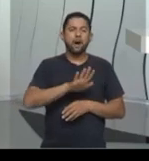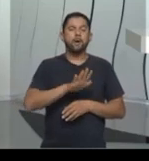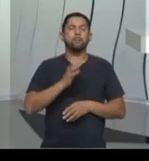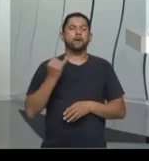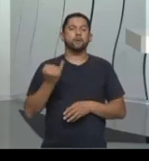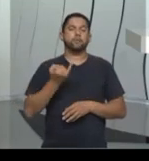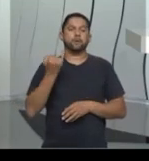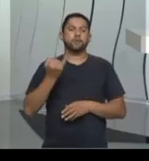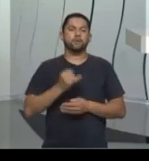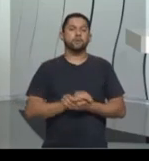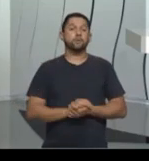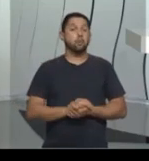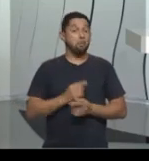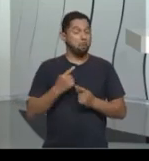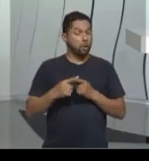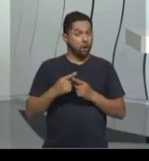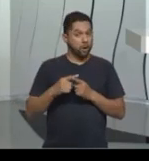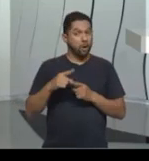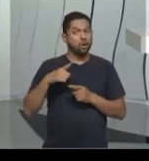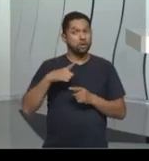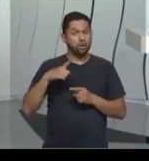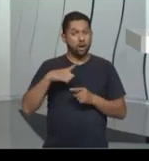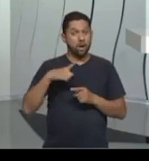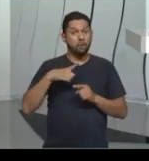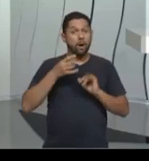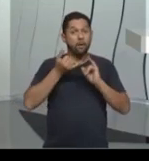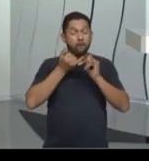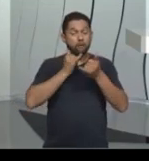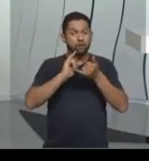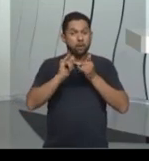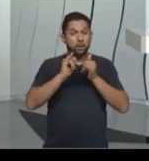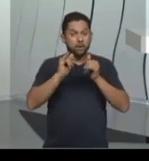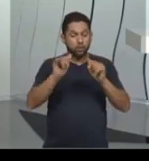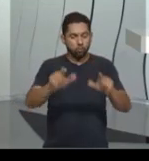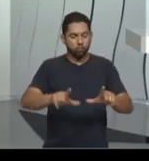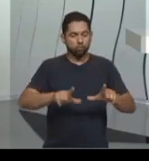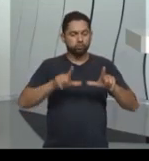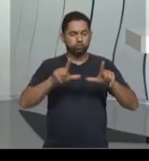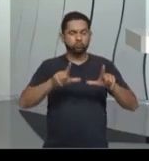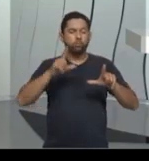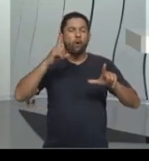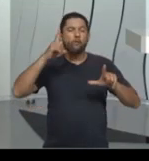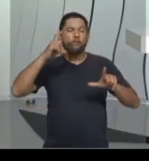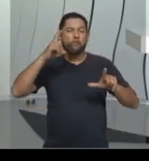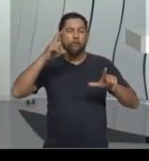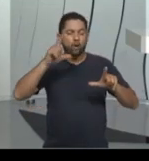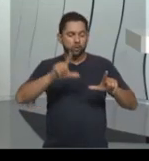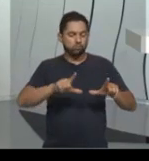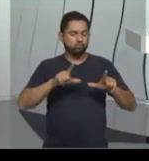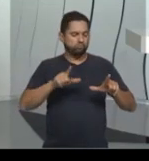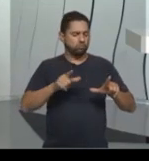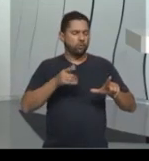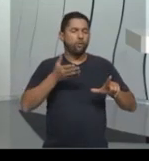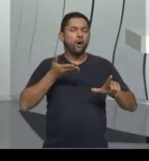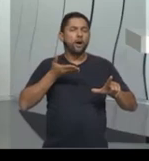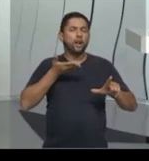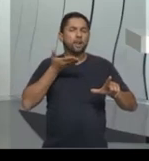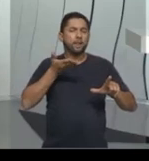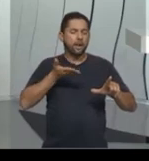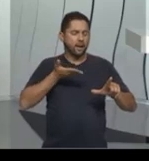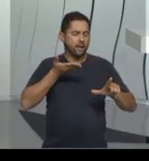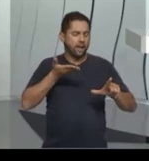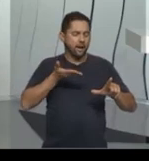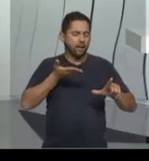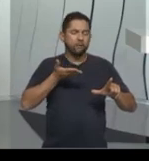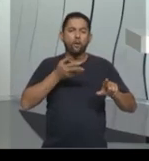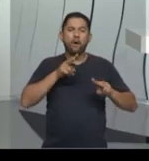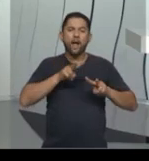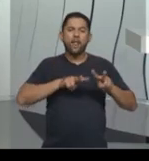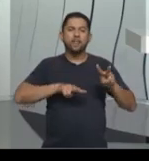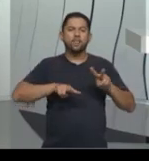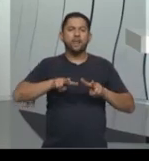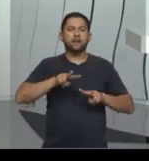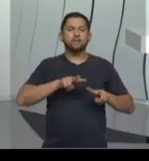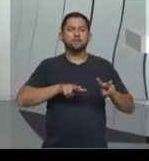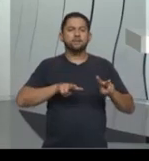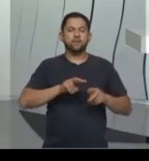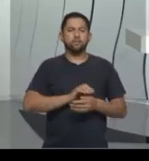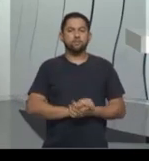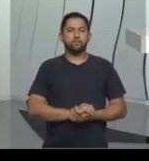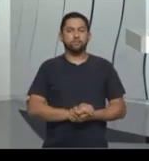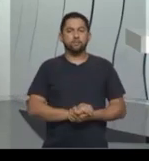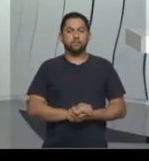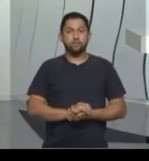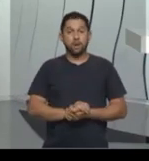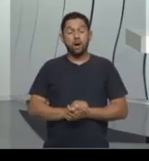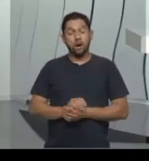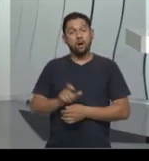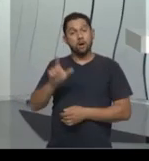vou ter uma informação, eu vou ter uma imagem e vou tratar essa imagem. Muitas vezes as pessoas que vão estudar essa área, elas